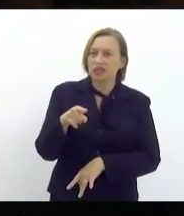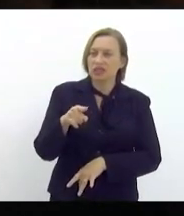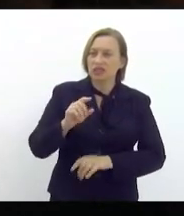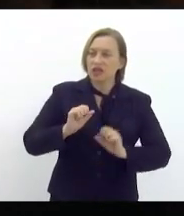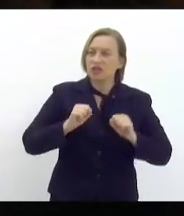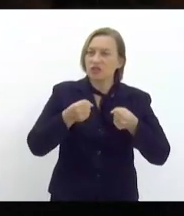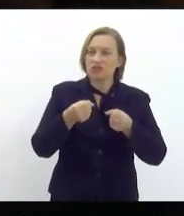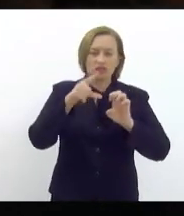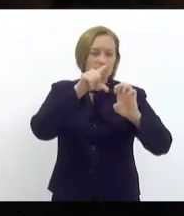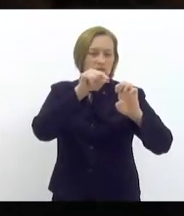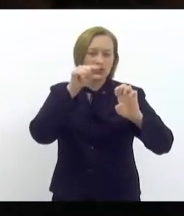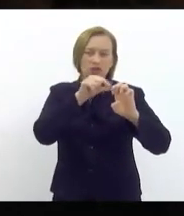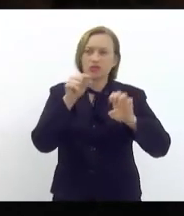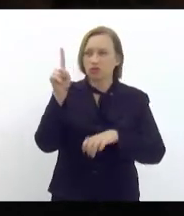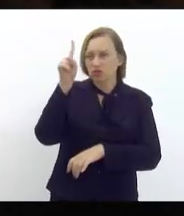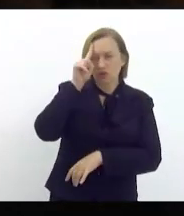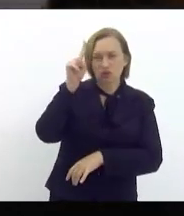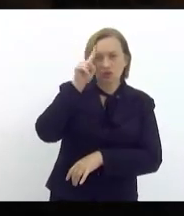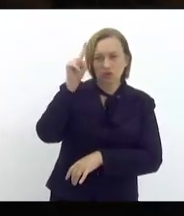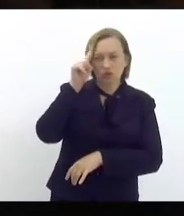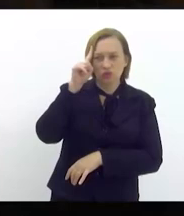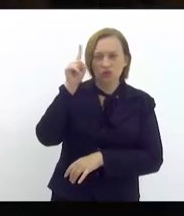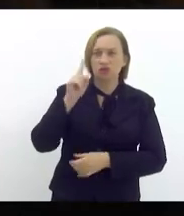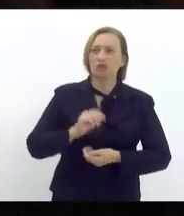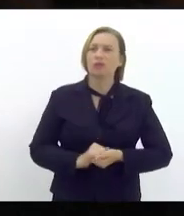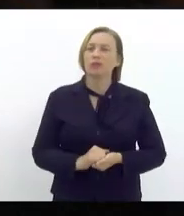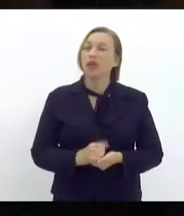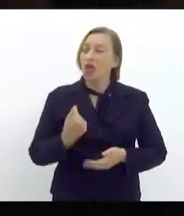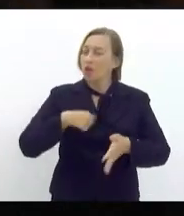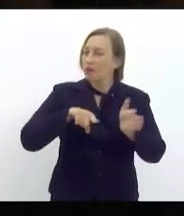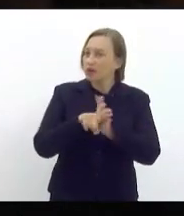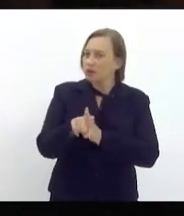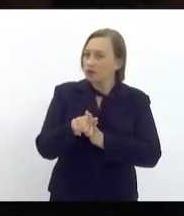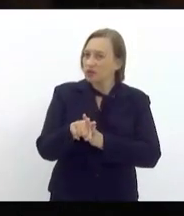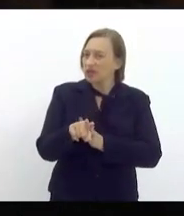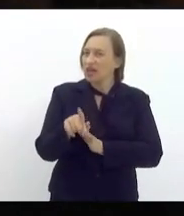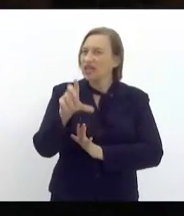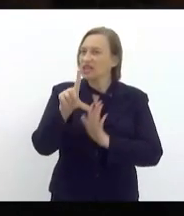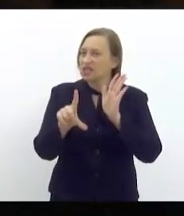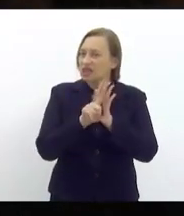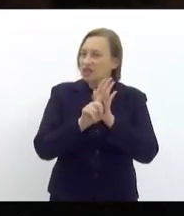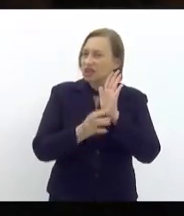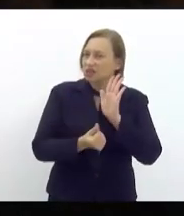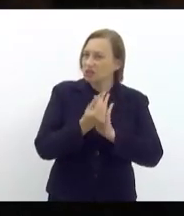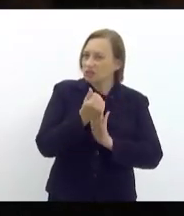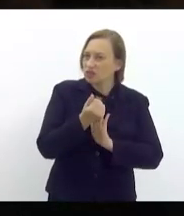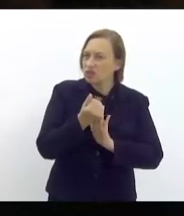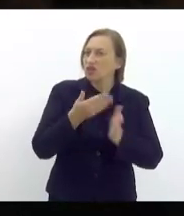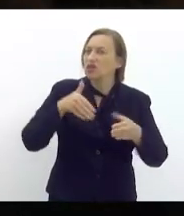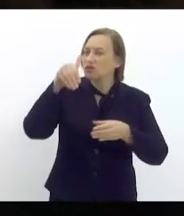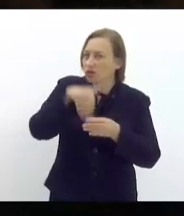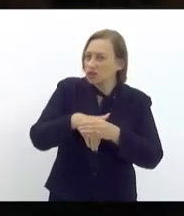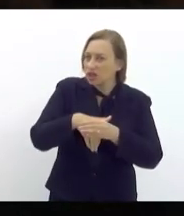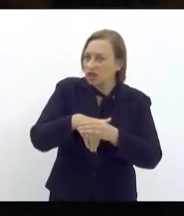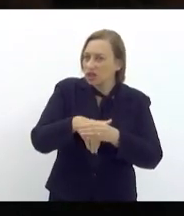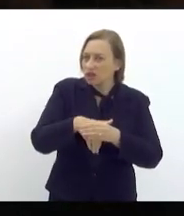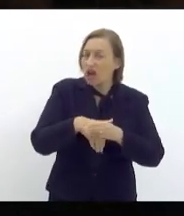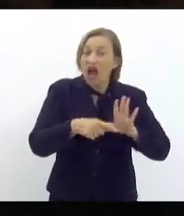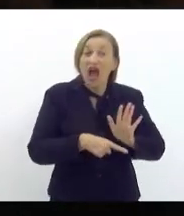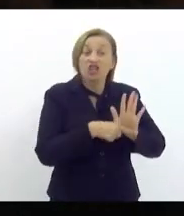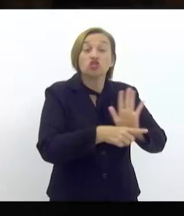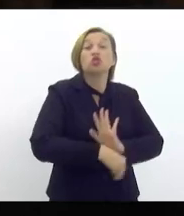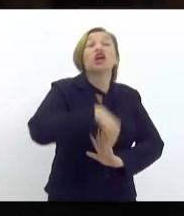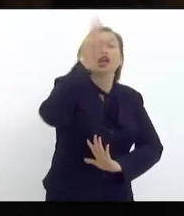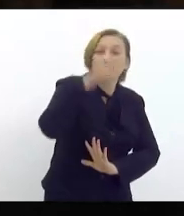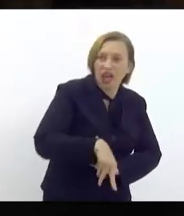empreendedorismo do dia a dia então hoje eu pergunto essa loa que votamos ela serve a quem? ela não